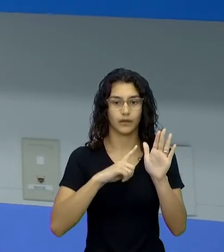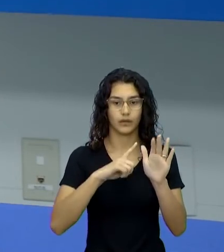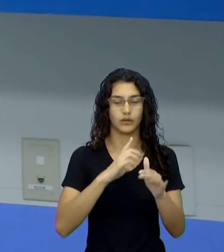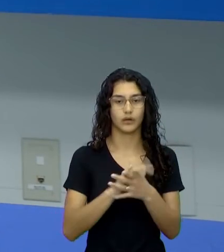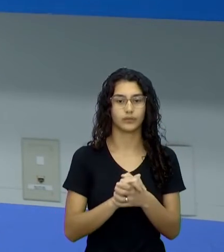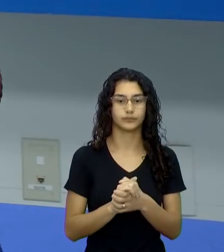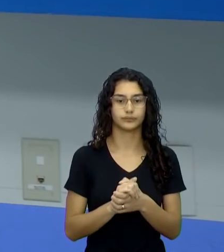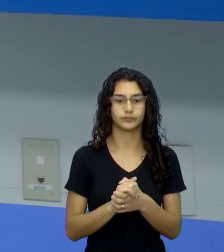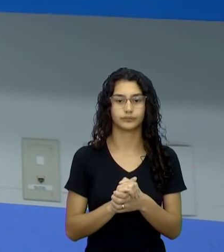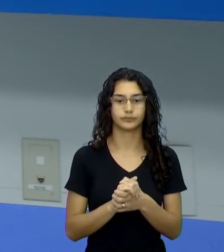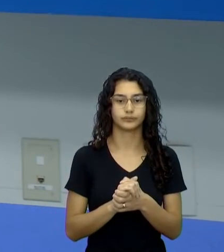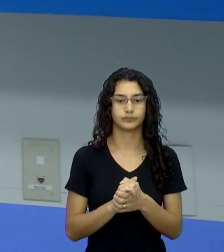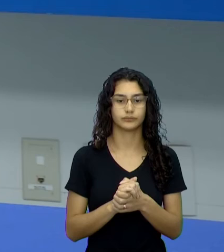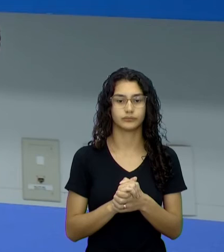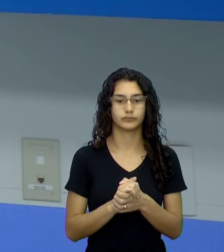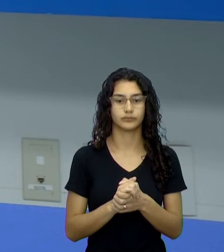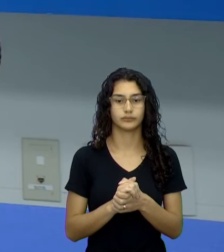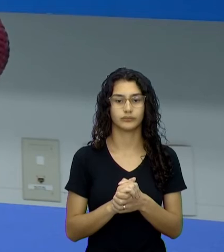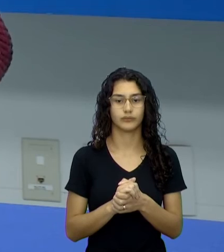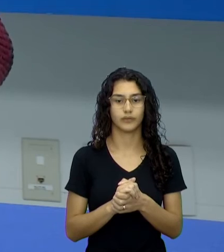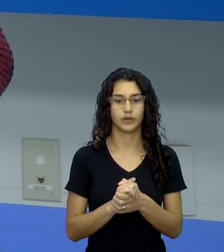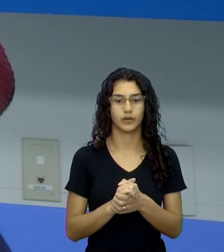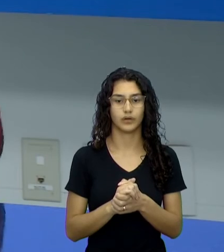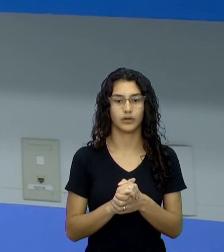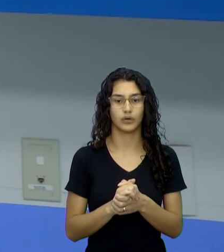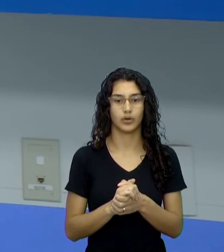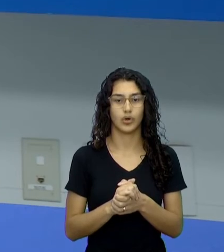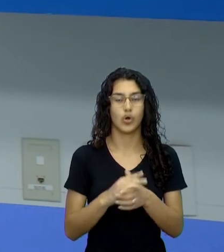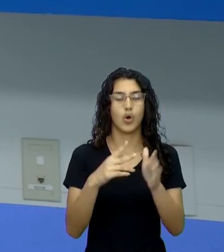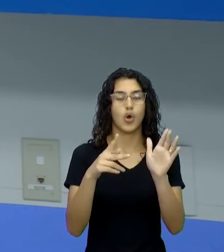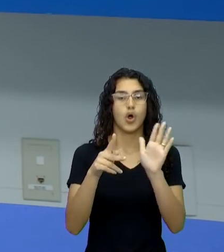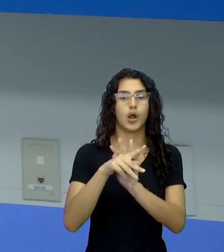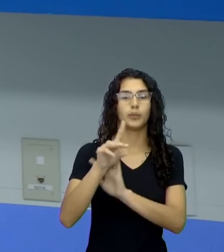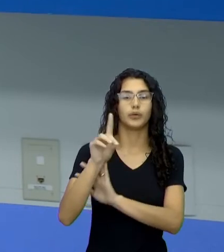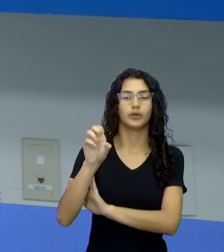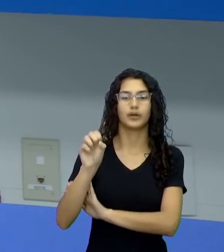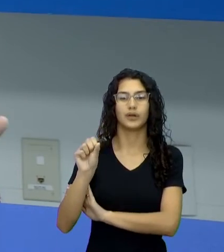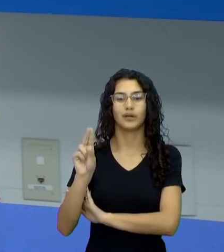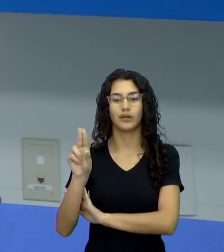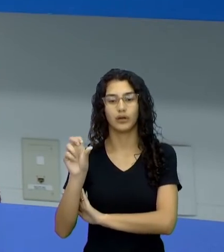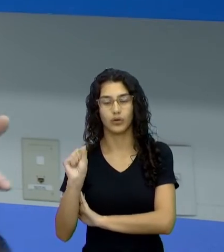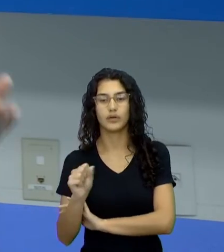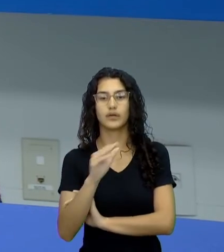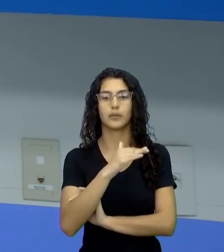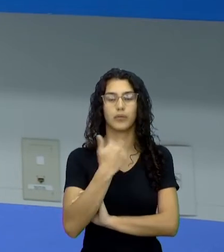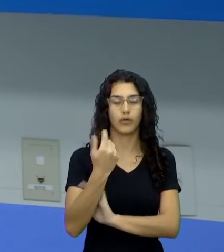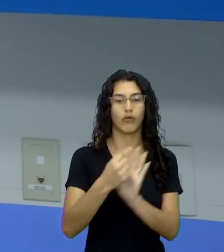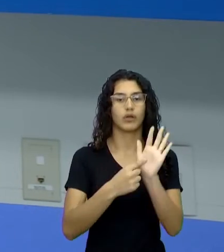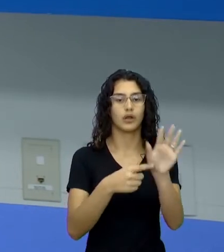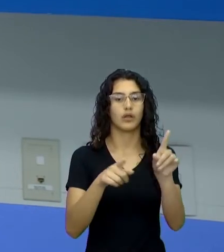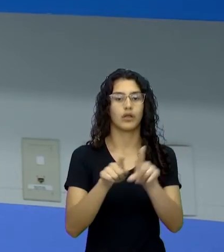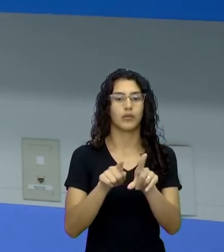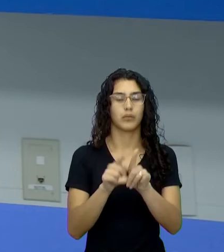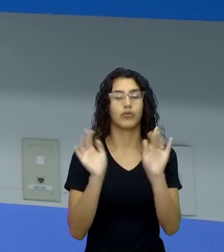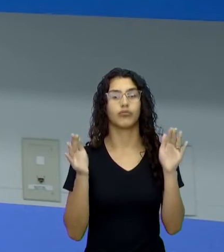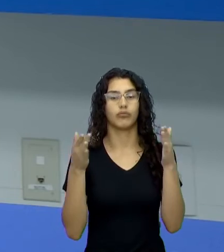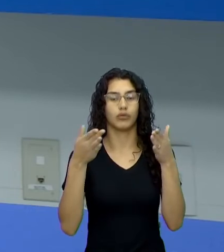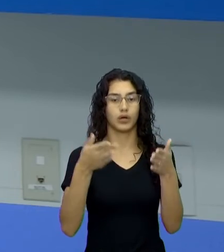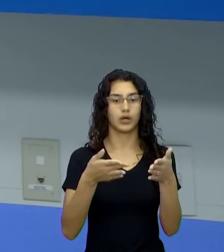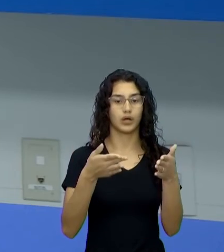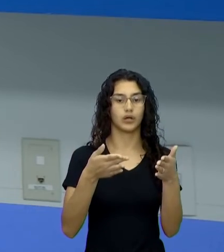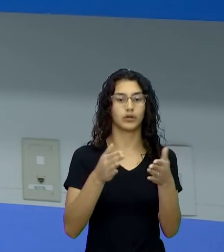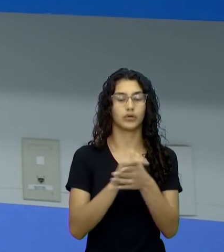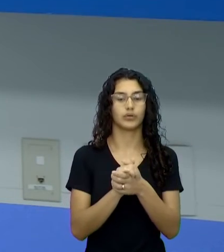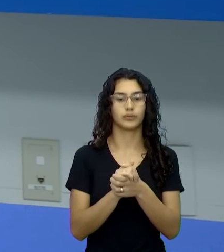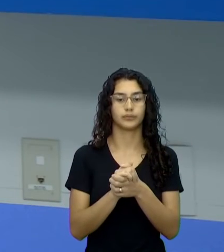eh tanatos né o Deus da morte ou capitaloceno fazendo referência direta a